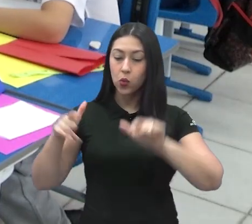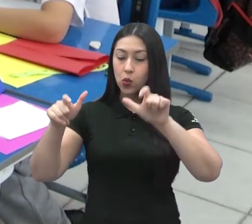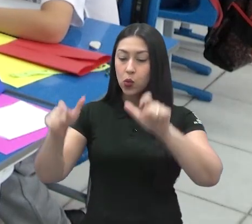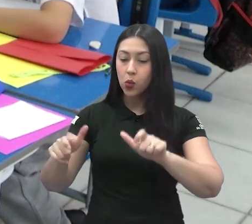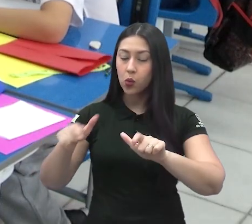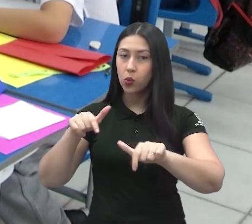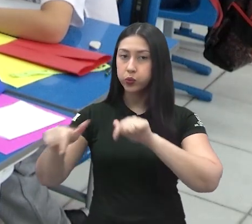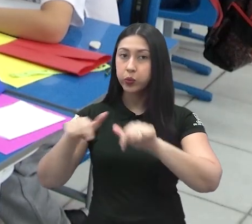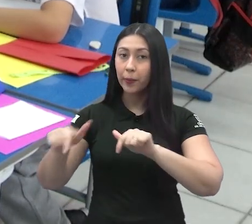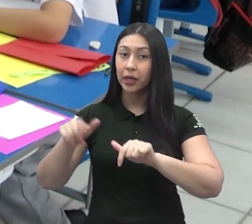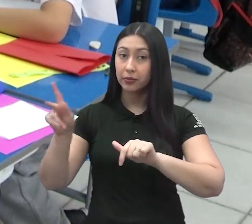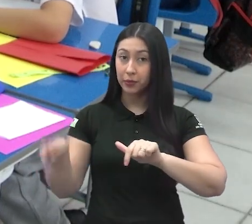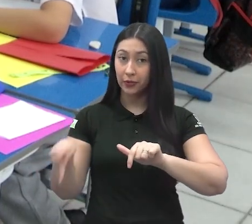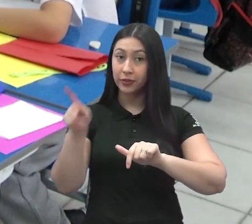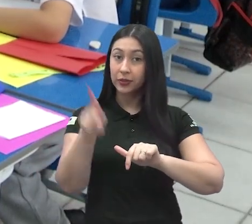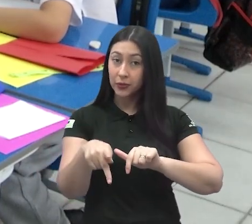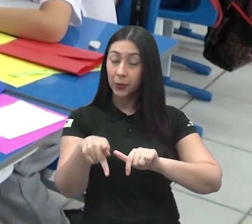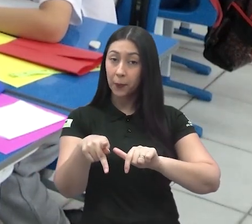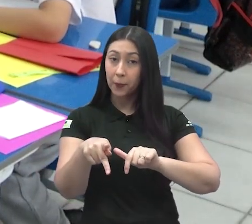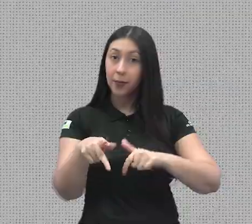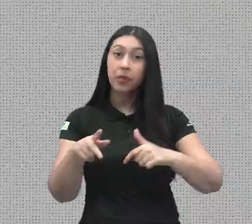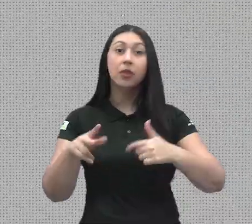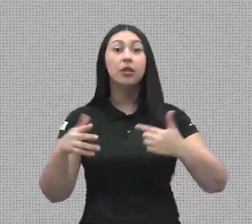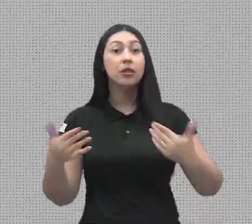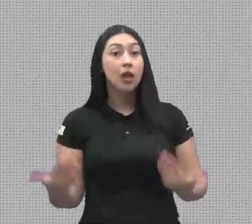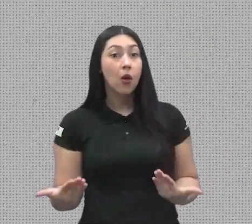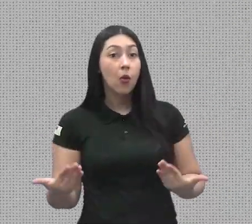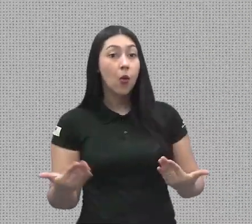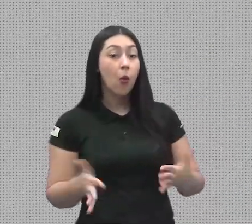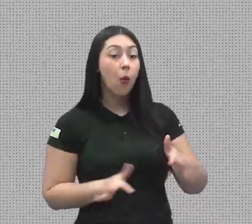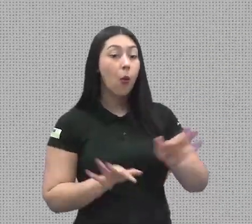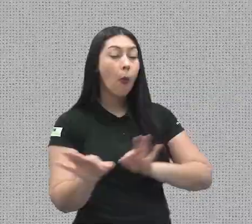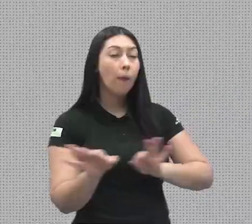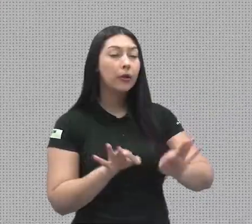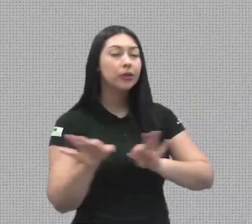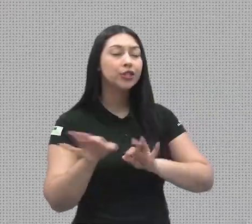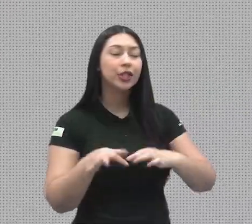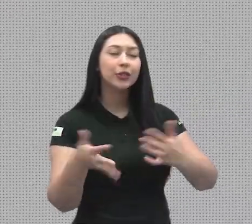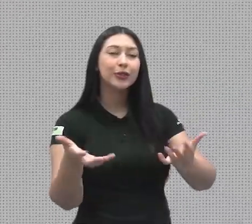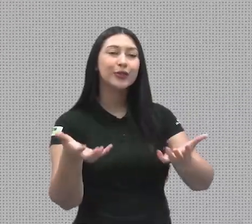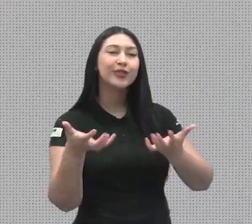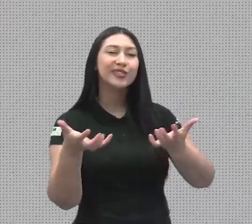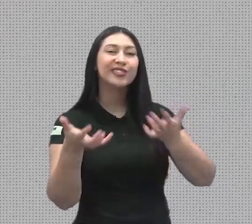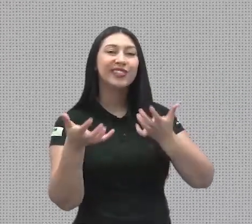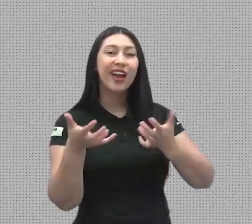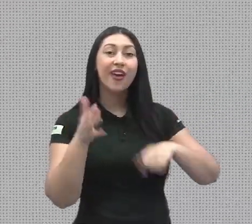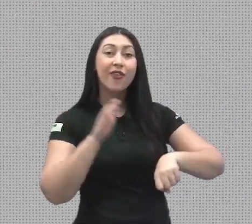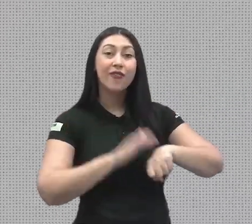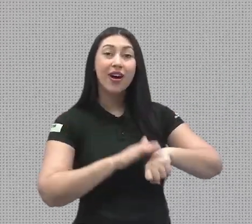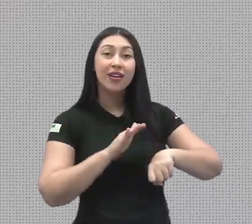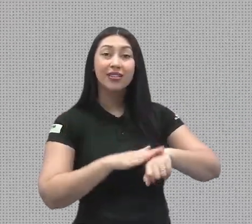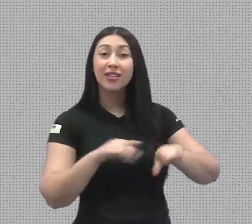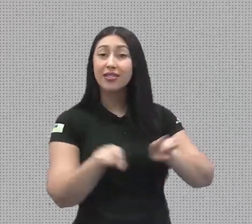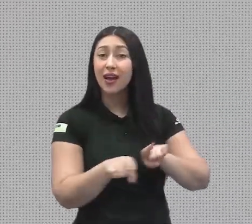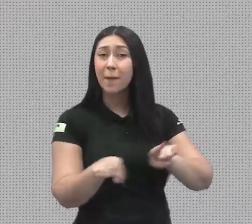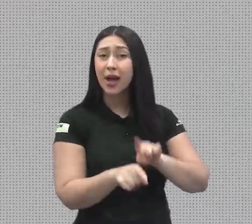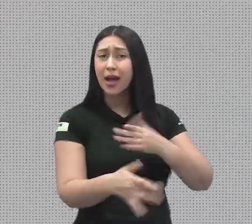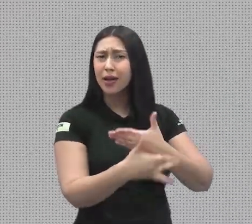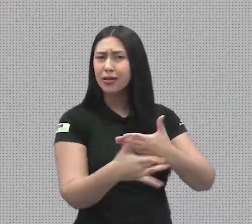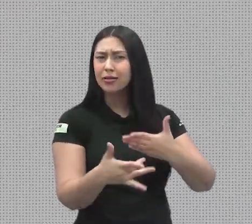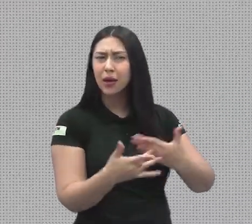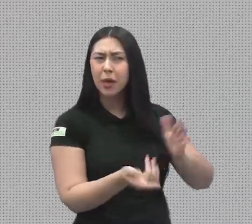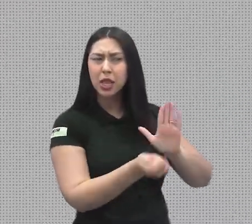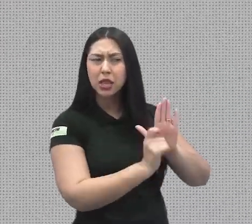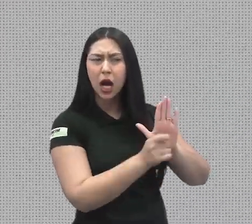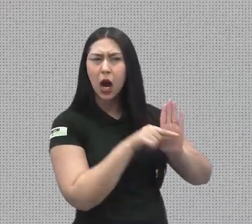a saúde ocupacional dos professores da rede pública. A partir dessa meta, o projeto prevê a possibilidade de realização